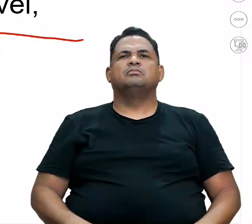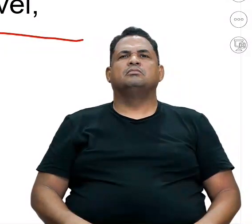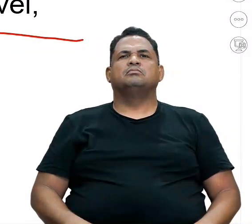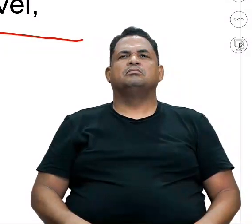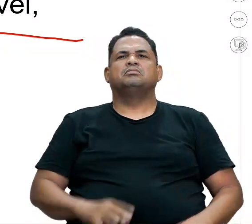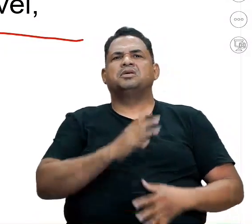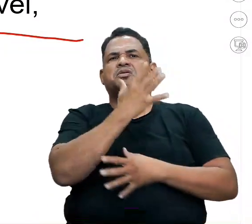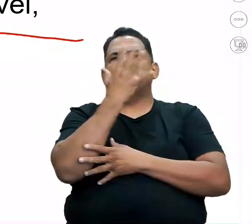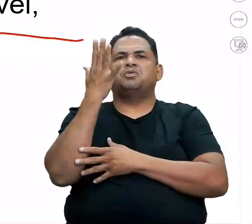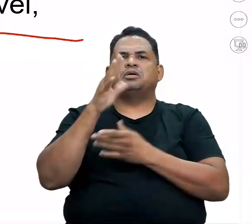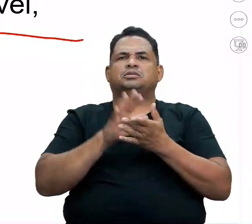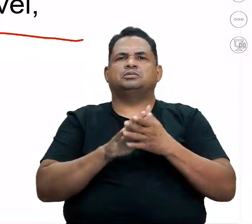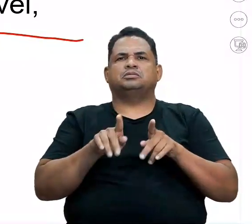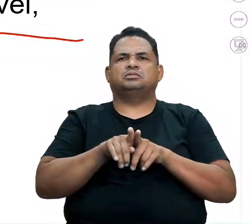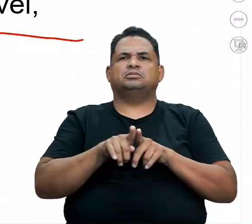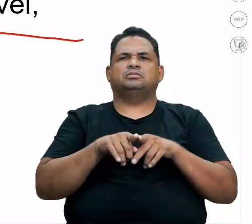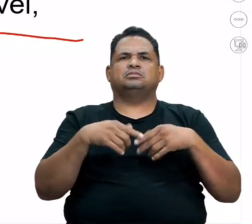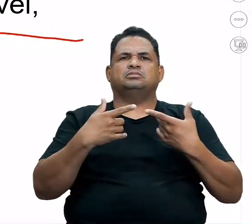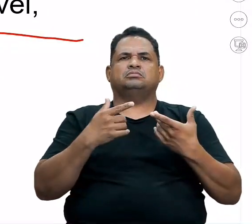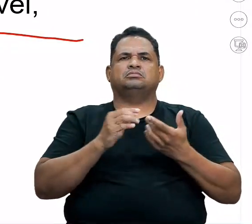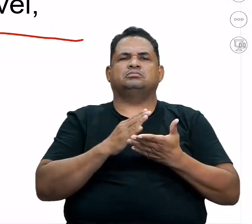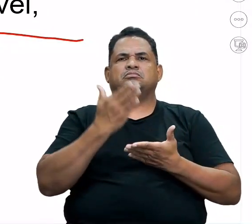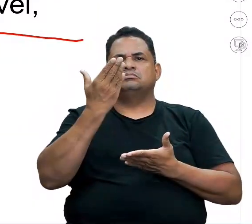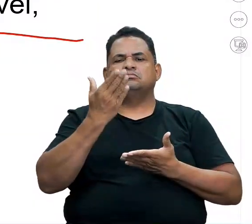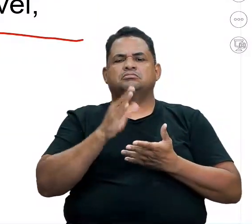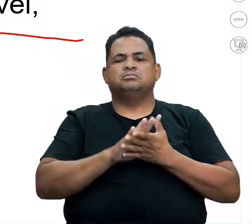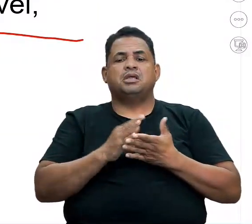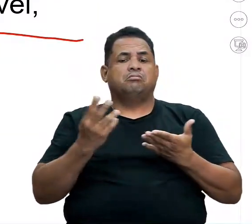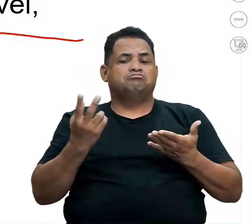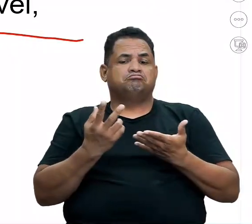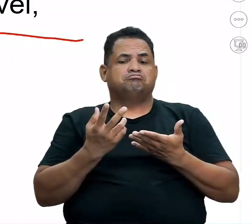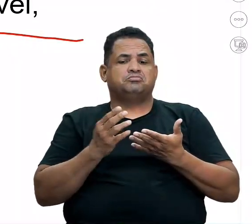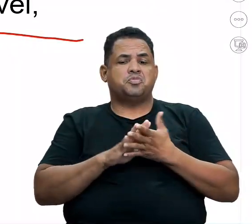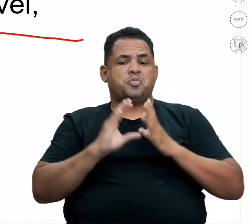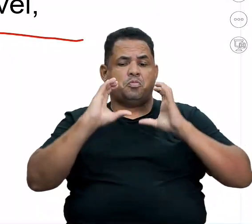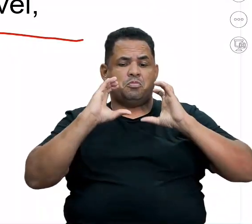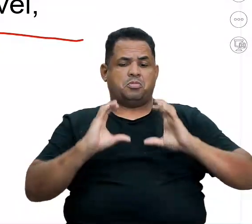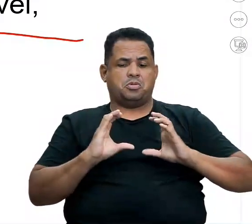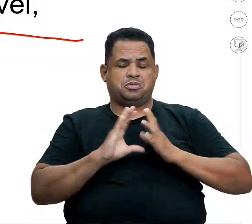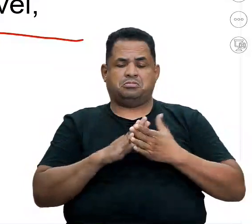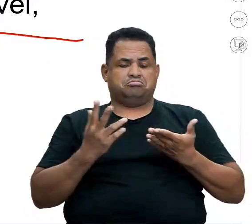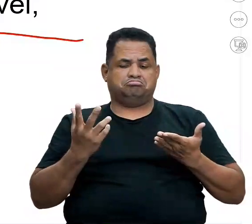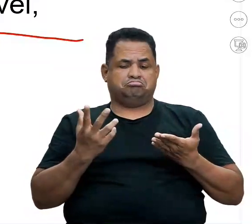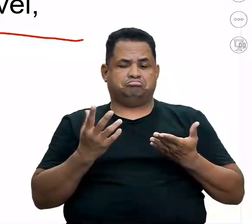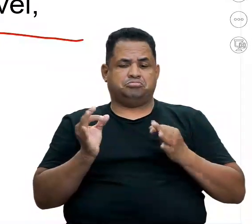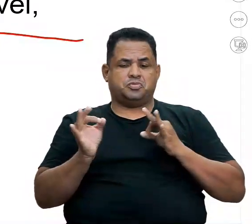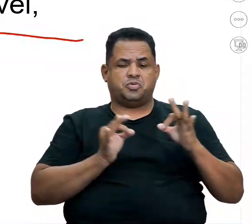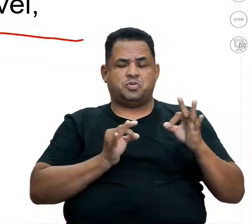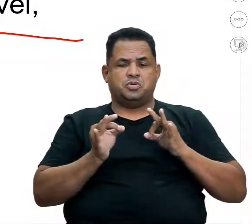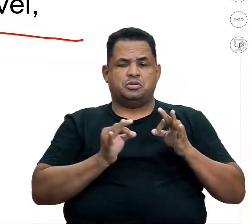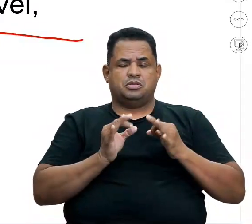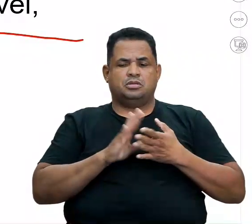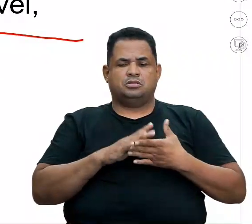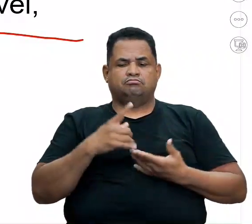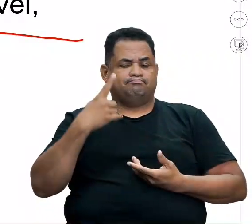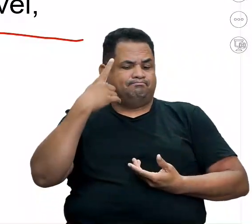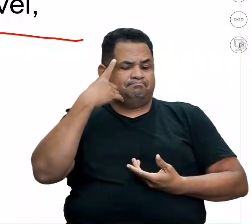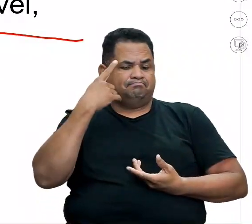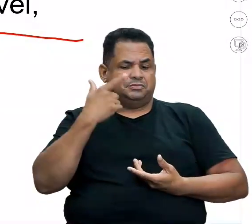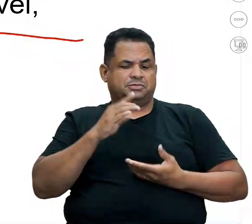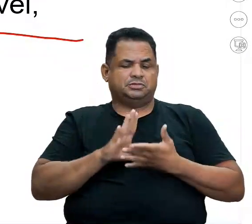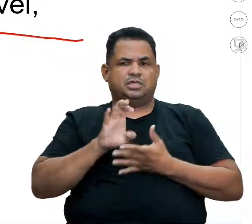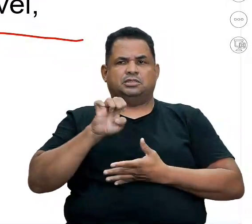selvagem. Então, são estereótipos criados. Por quê? Porque as pessoas tomam essa postura etnocêntrica